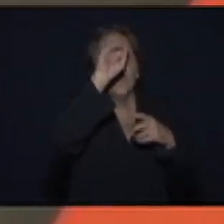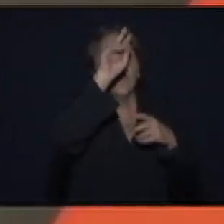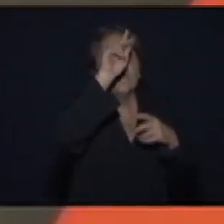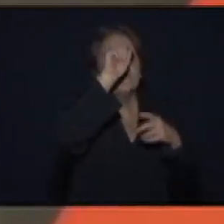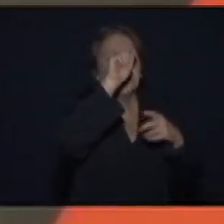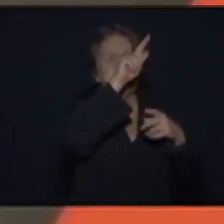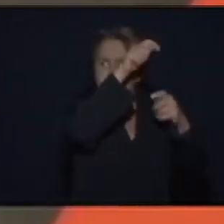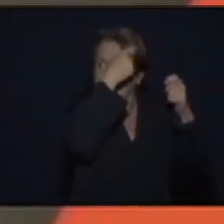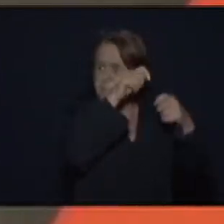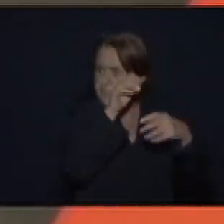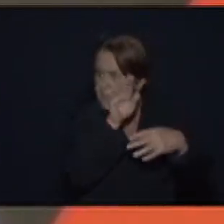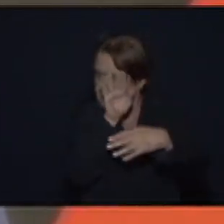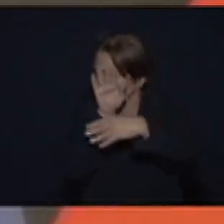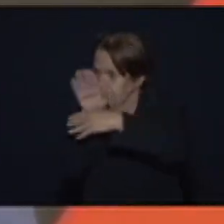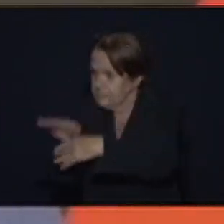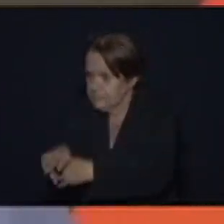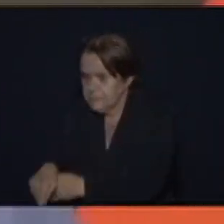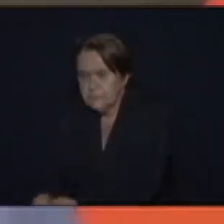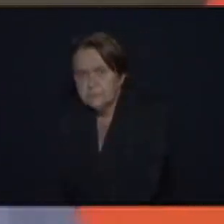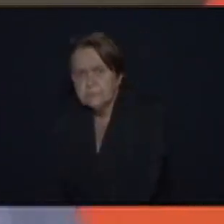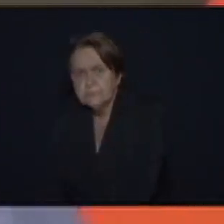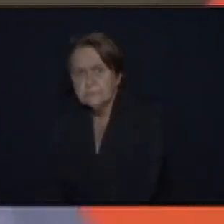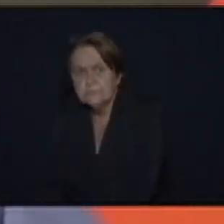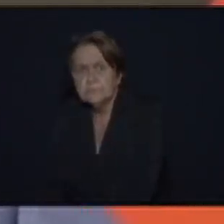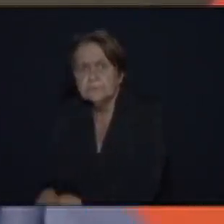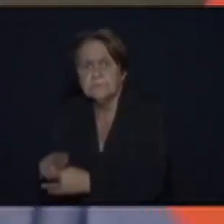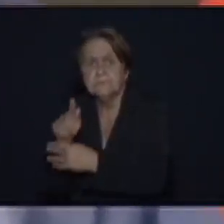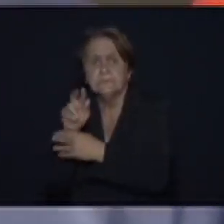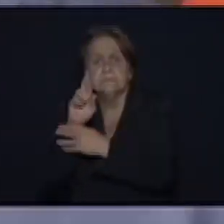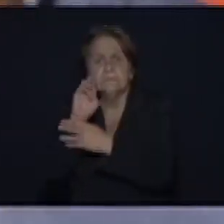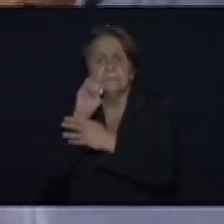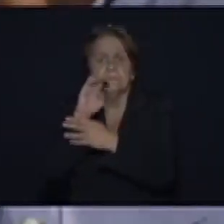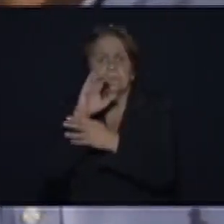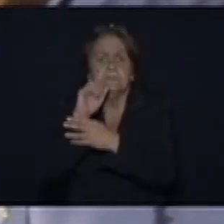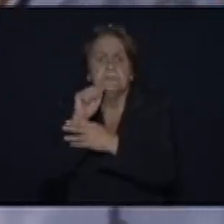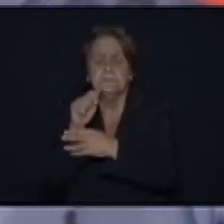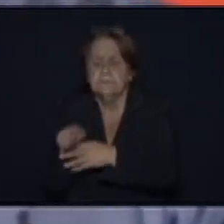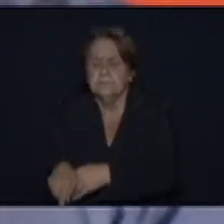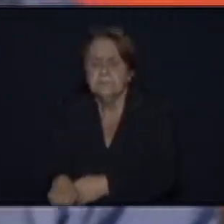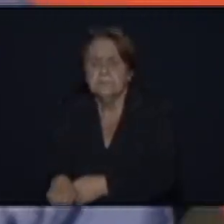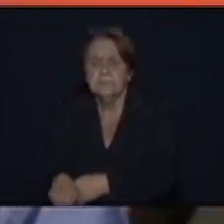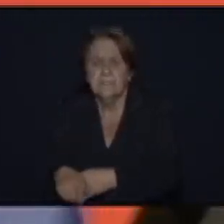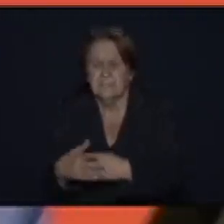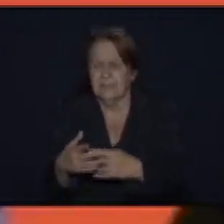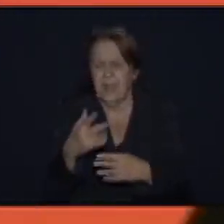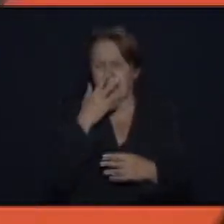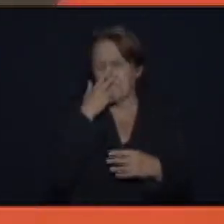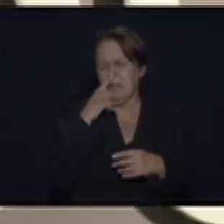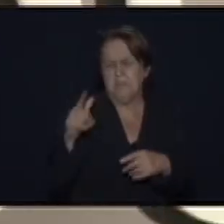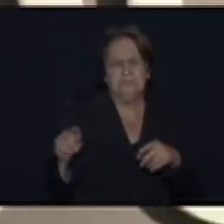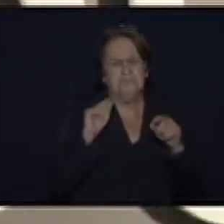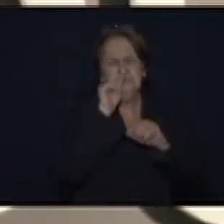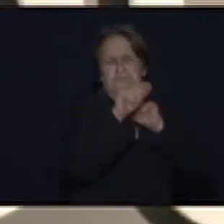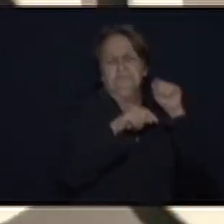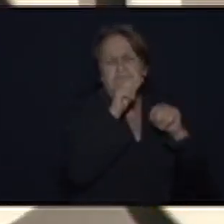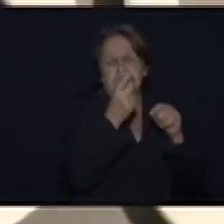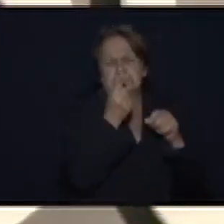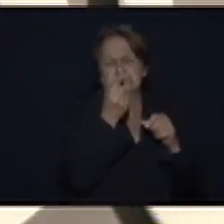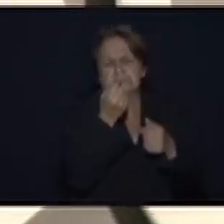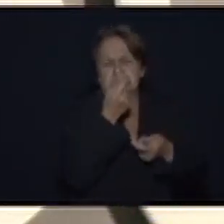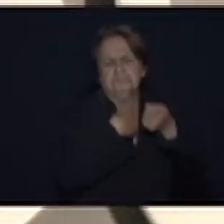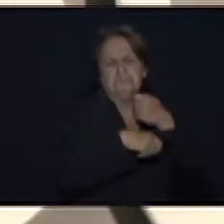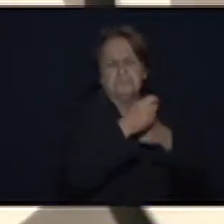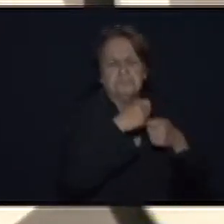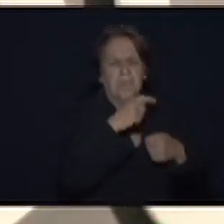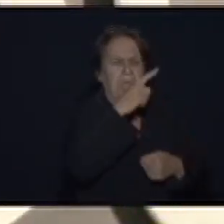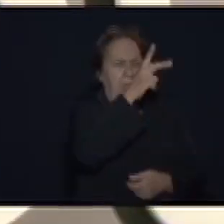resolver uma questão de um estátua e qualquer reação de todo mundo hoje é isso é especulação no mercado financeiro O alemão não